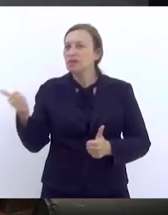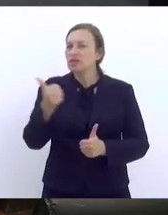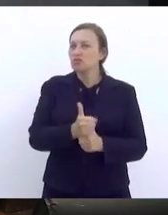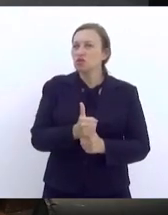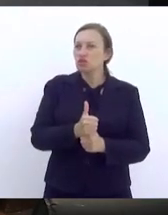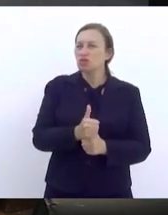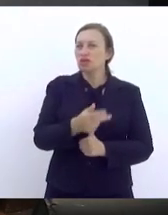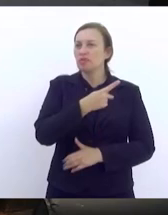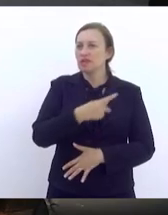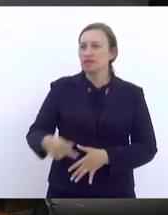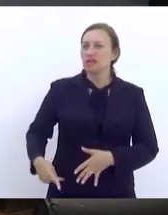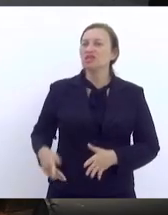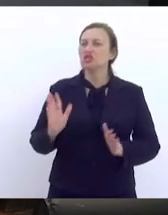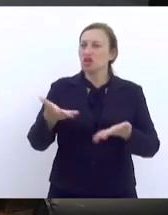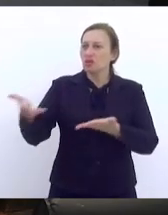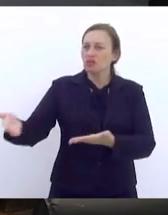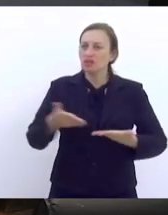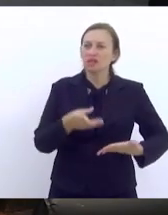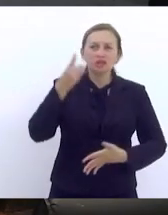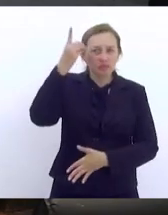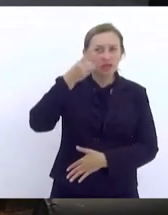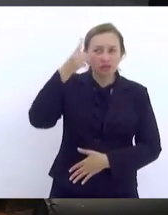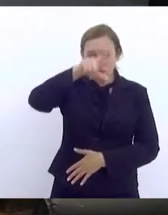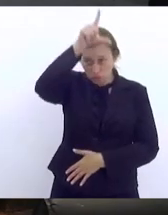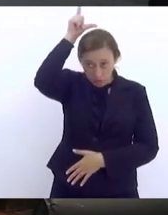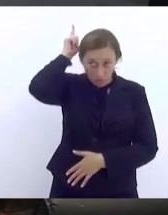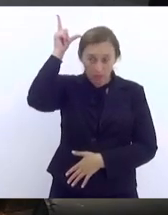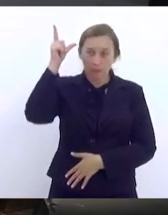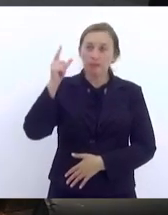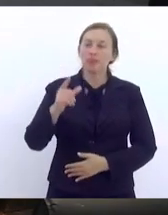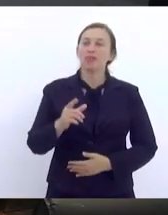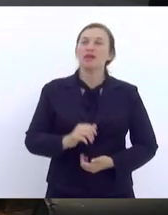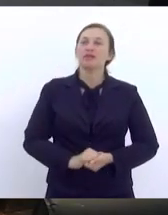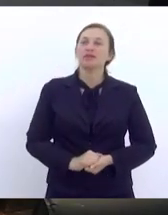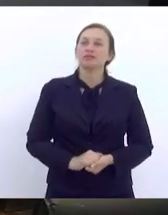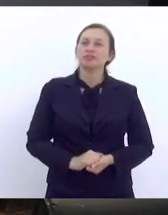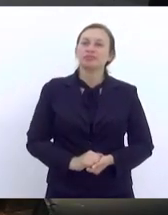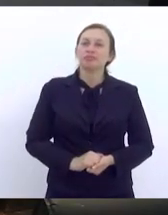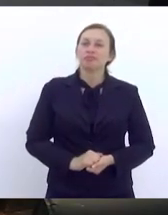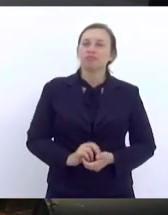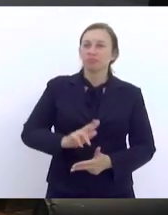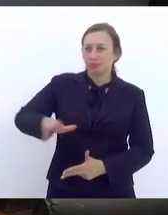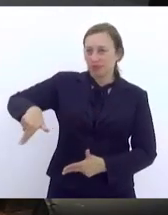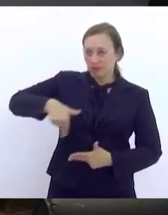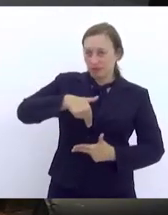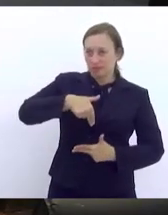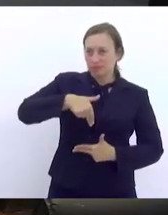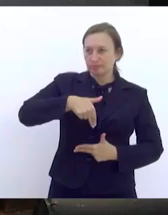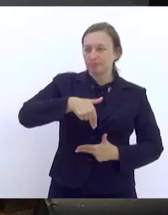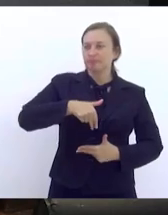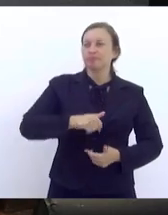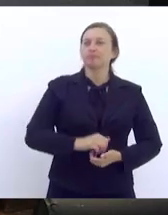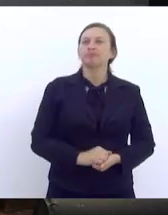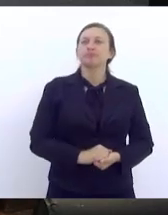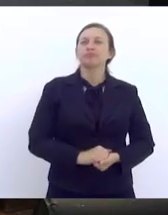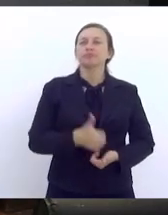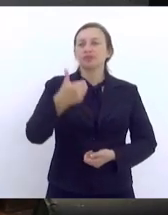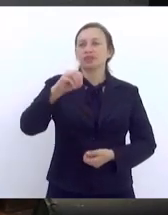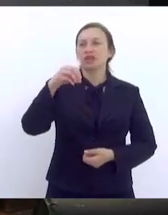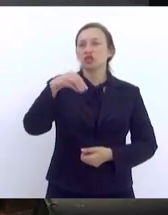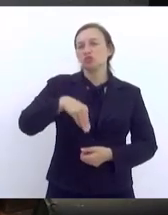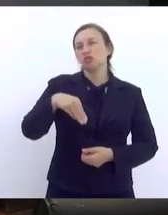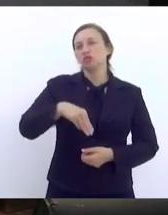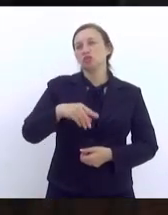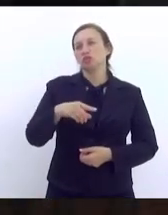já convidando o Deputado Luiz Paulo Correia da Rocha para uso da fala de 10 minutos